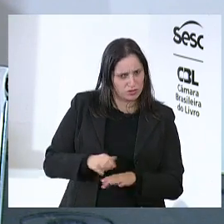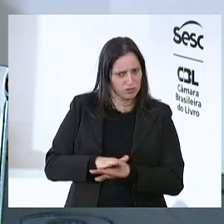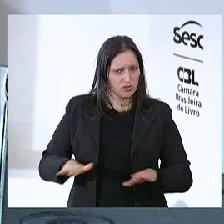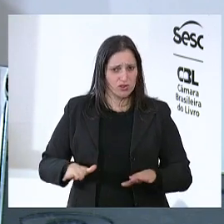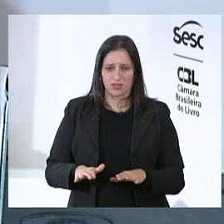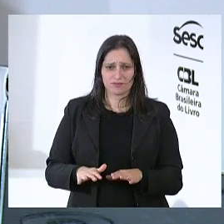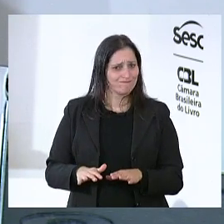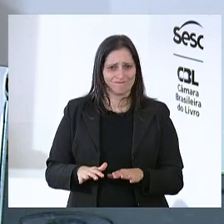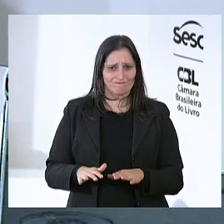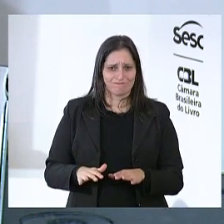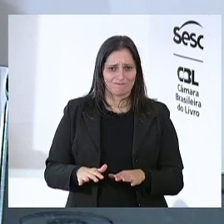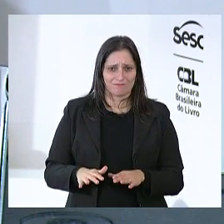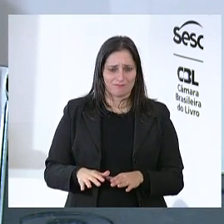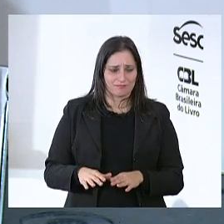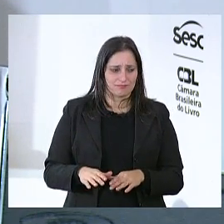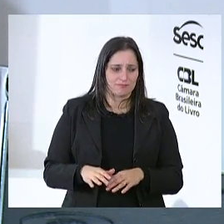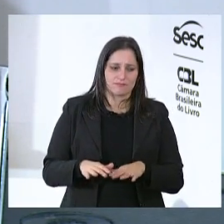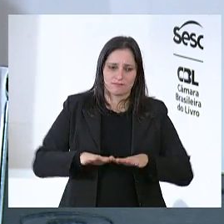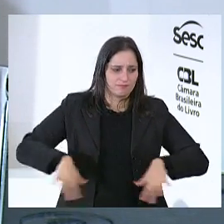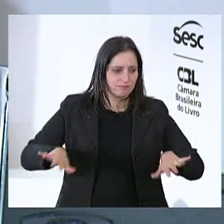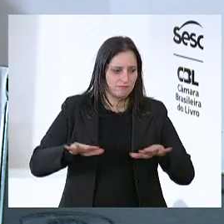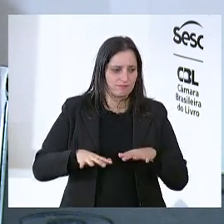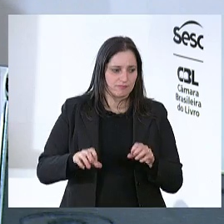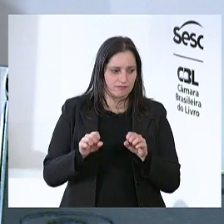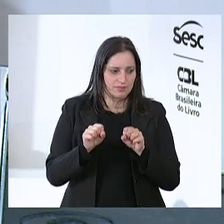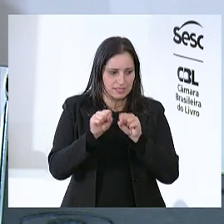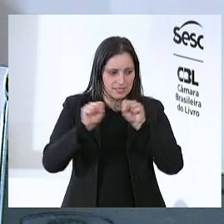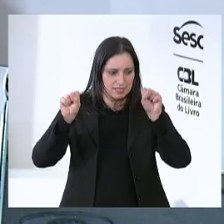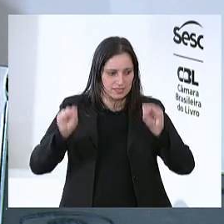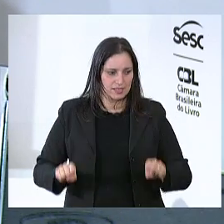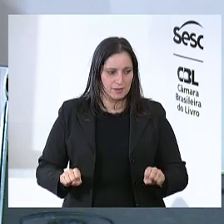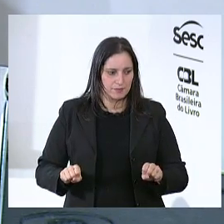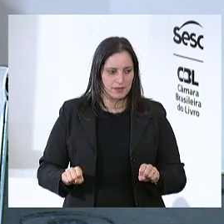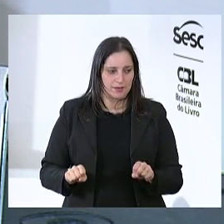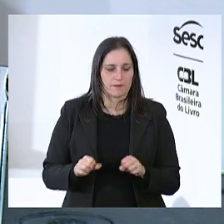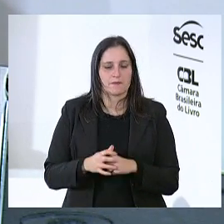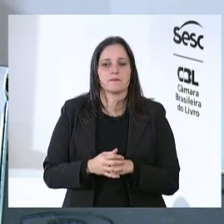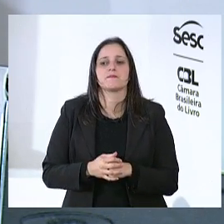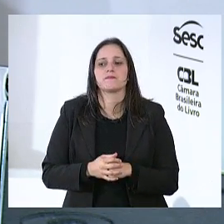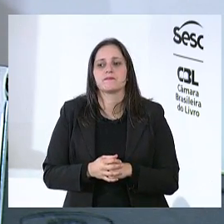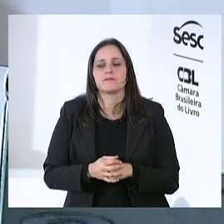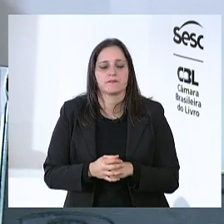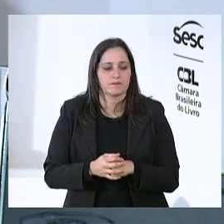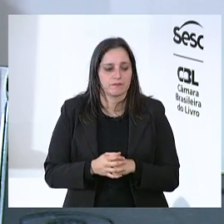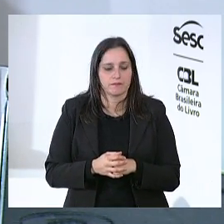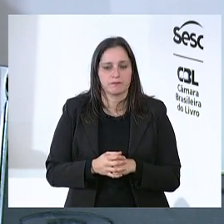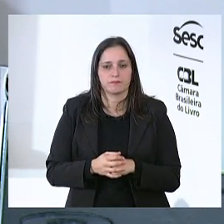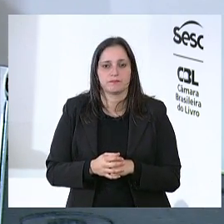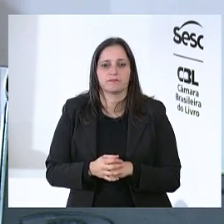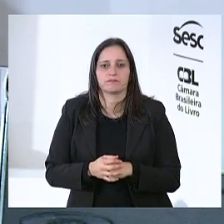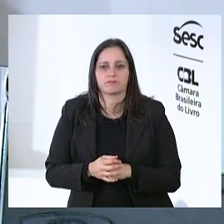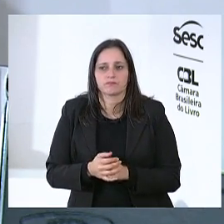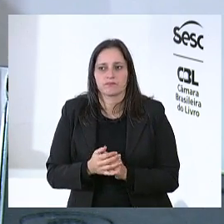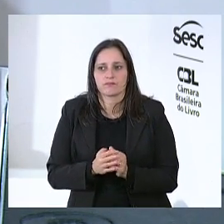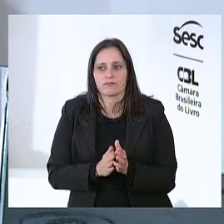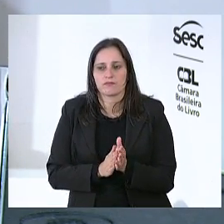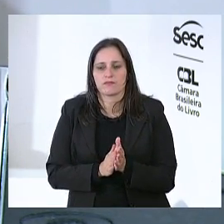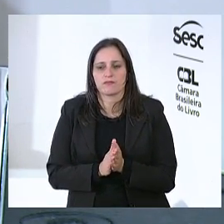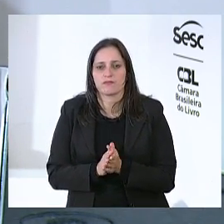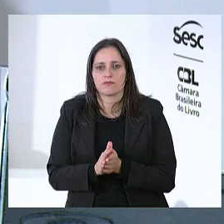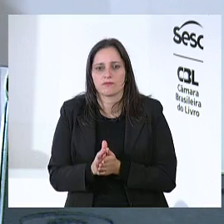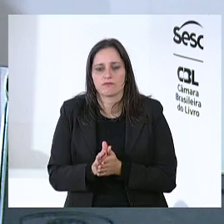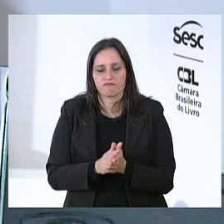É sistema. Para quem leu Hannah Arendt, né? Ouviu o filme, é interessante, né? Quer dizer,